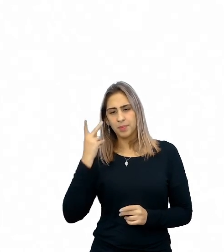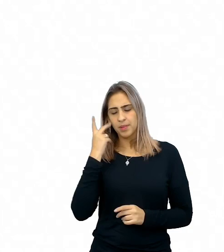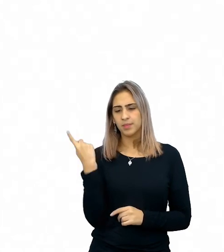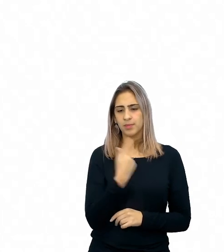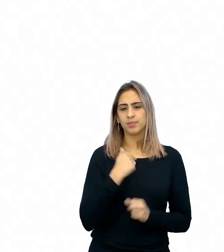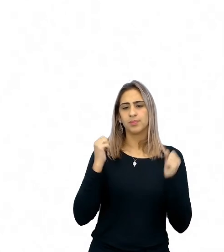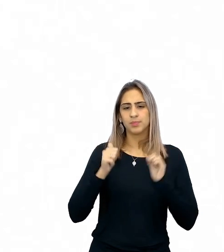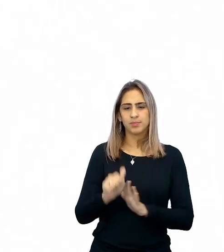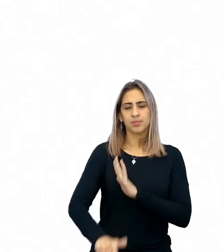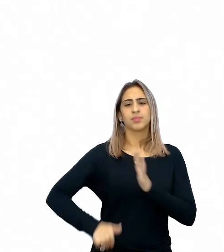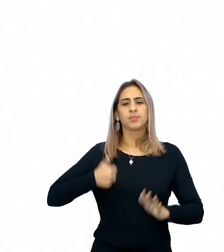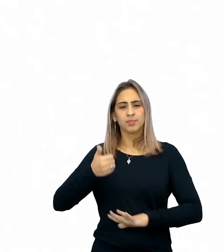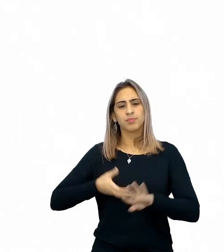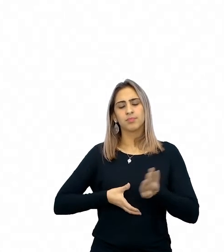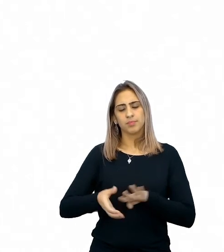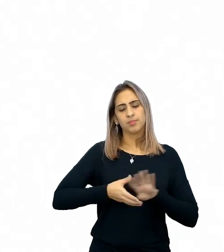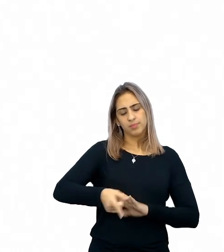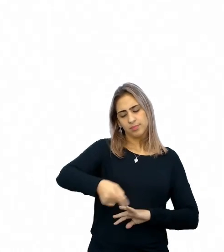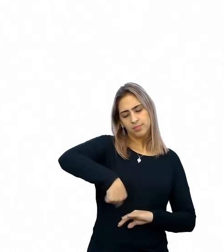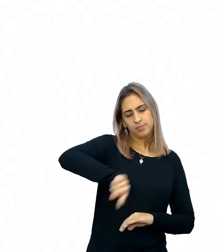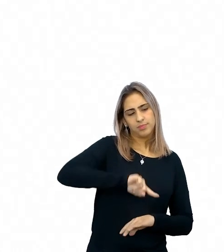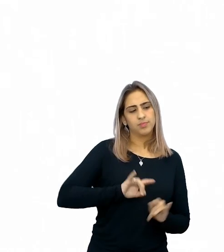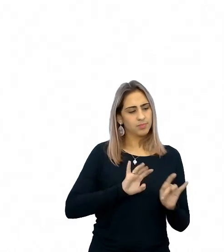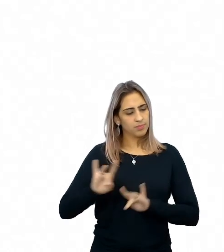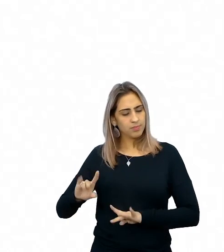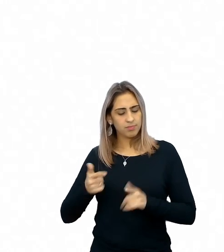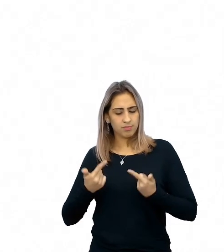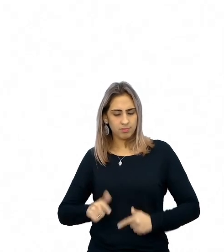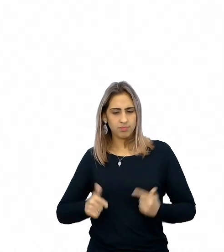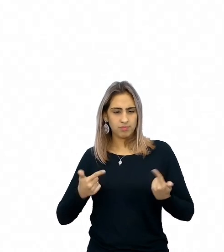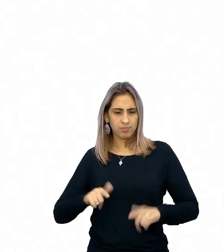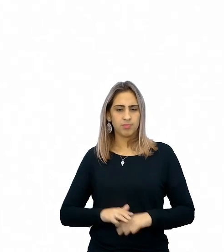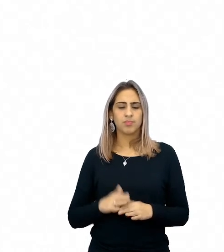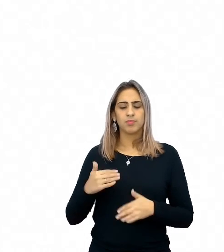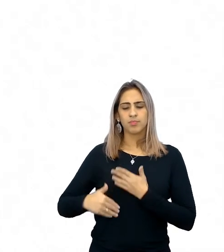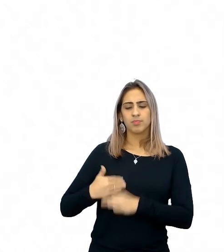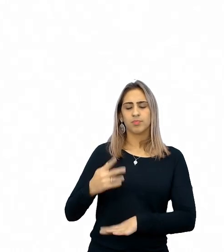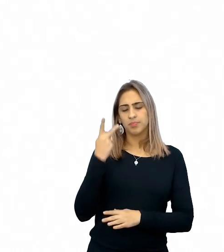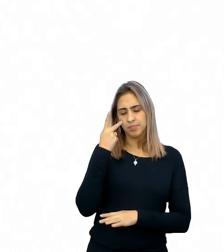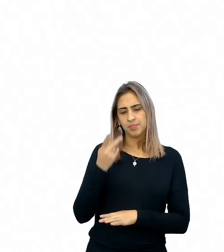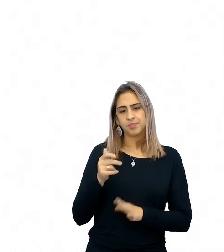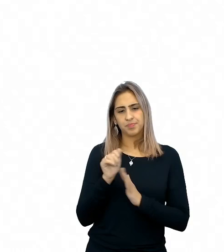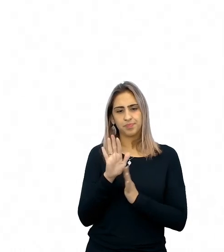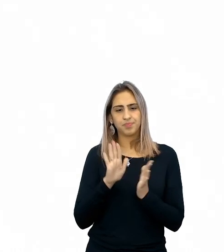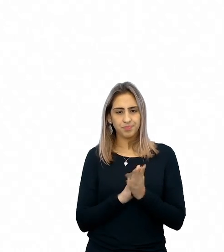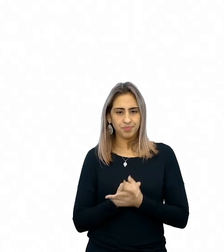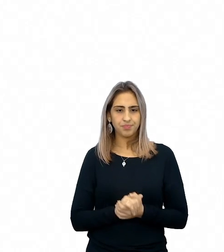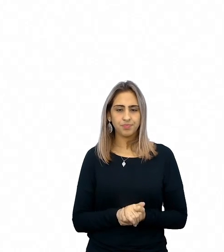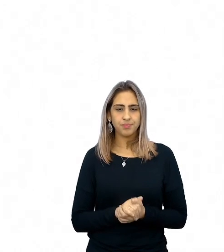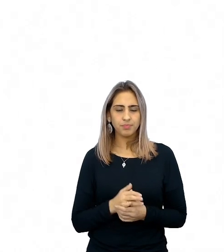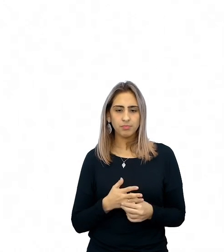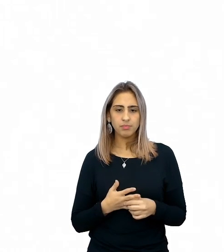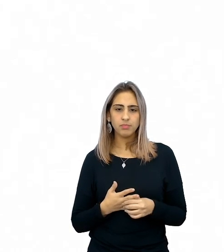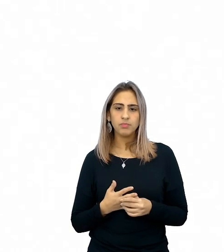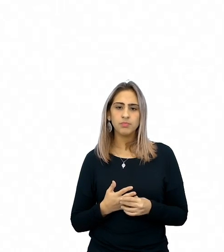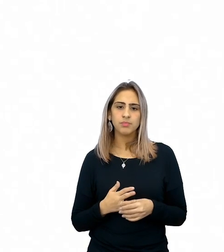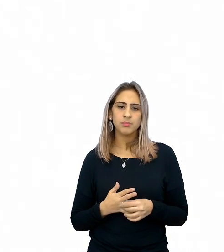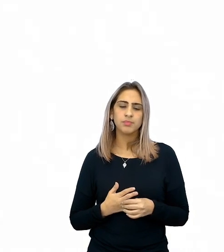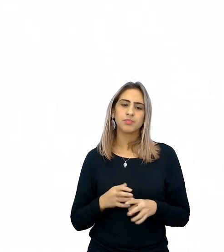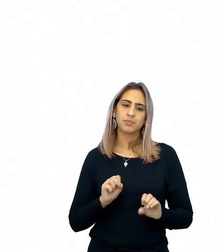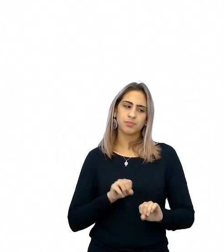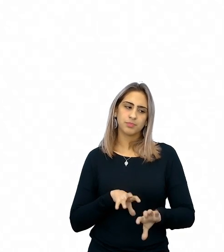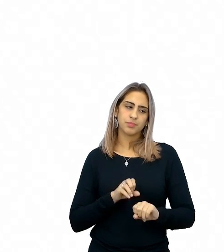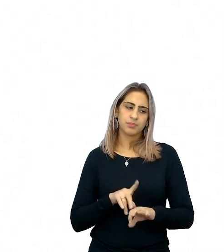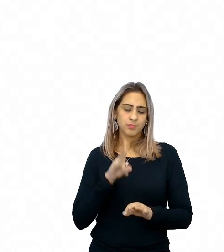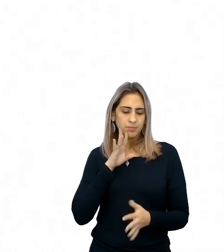nós possamos melhorar e auxiliar você cada vez mais, então, a trazer aí atividades e um ensino